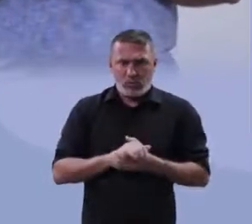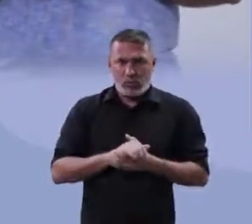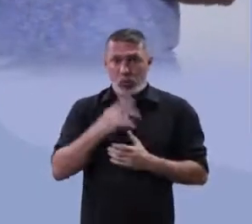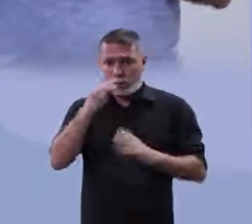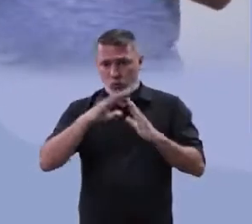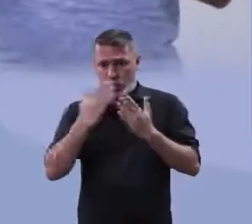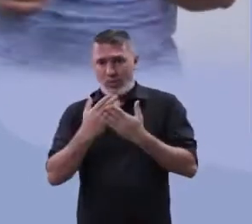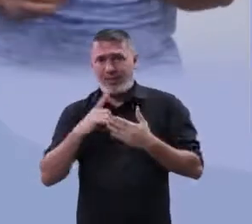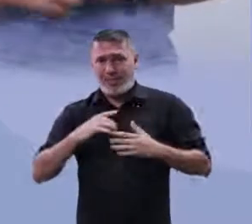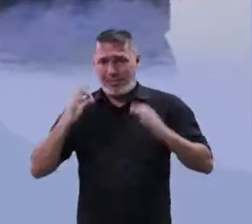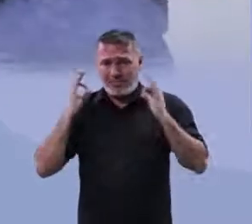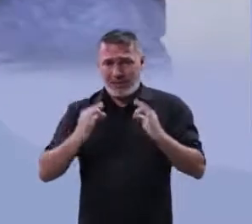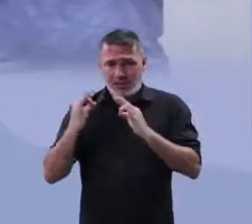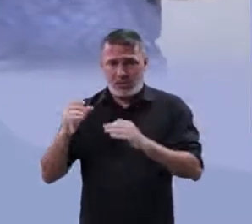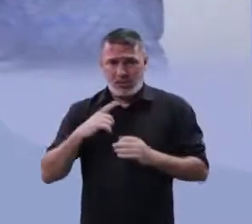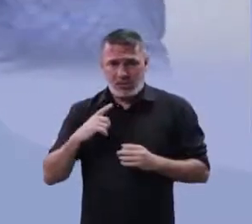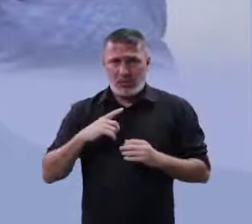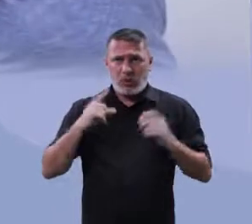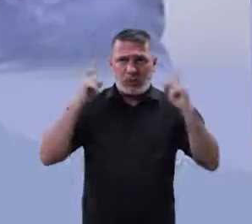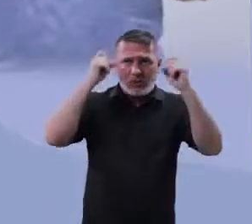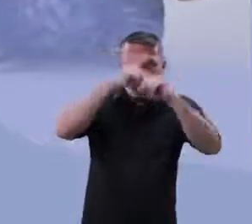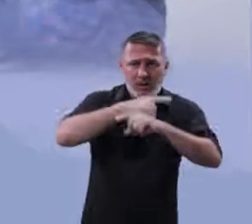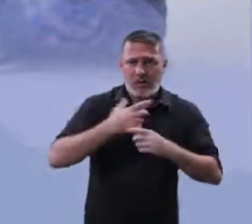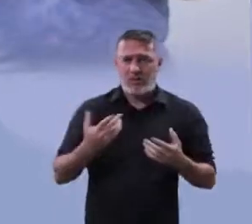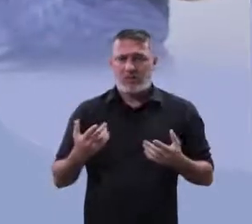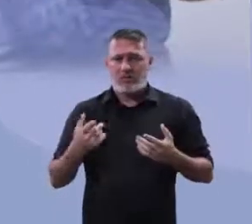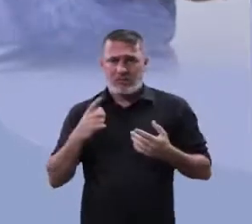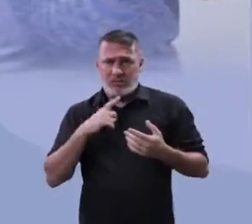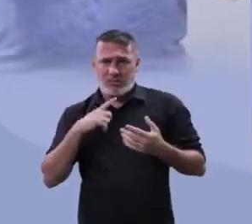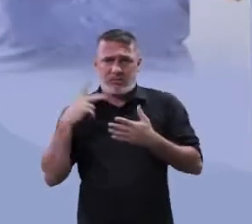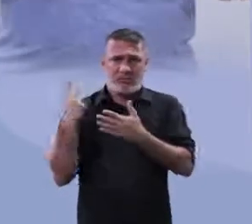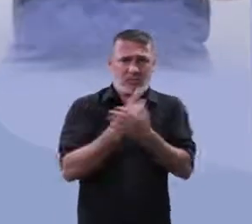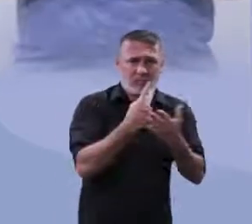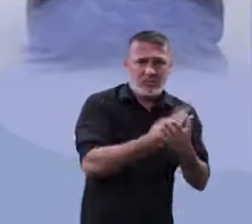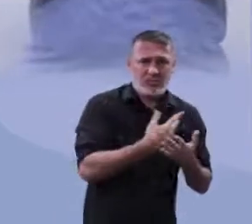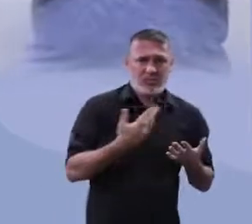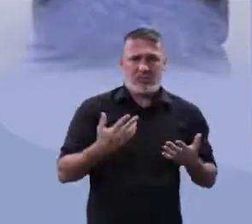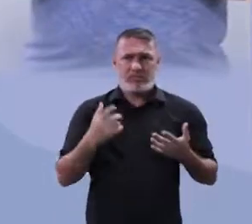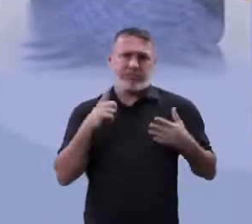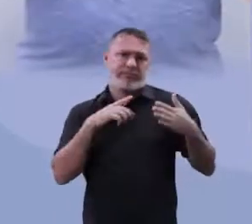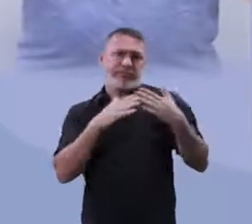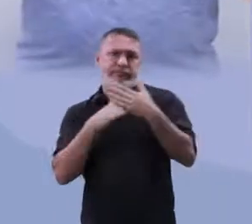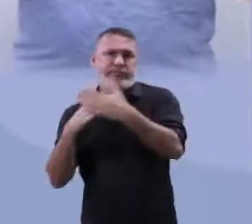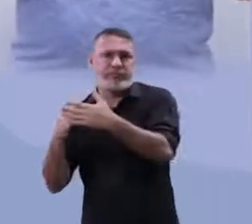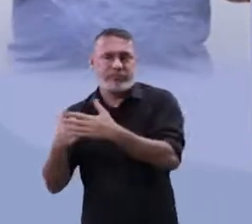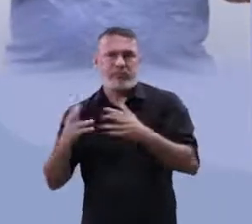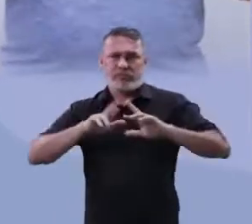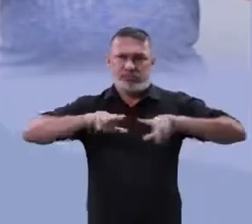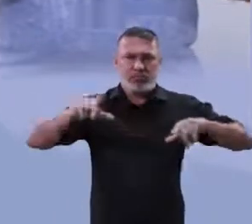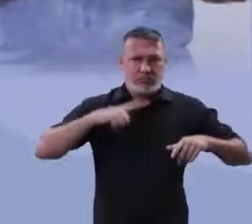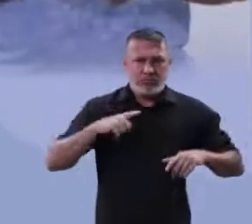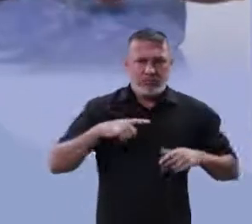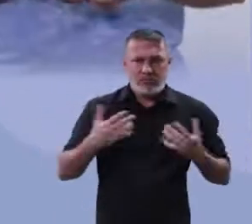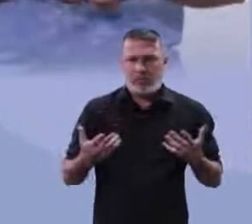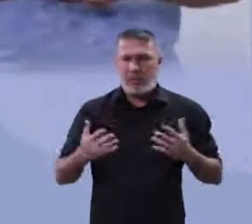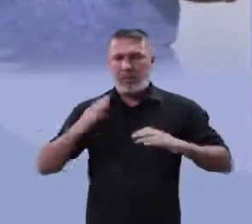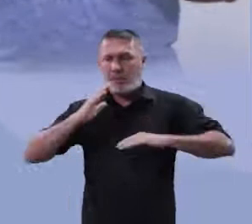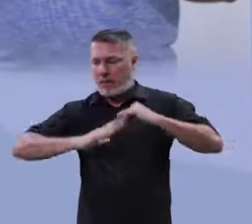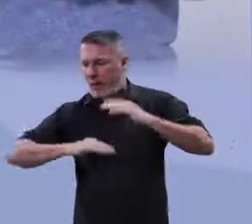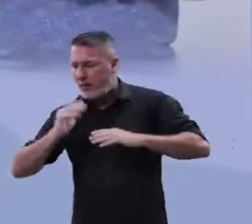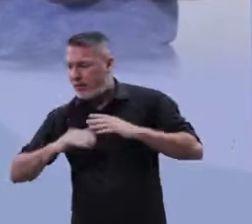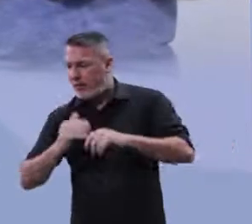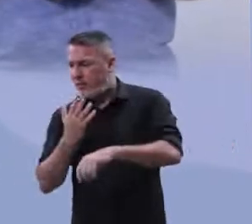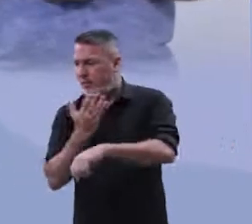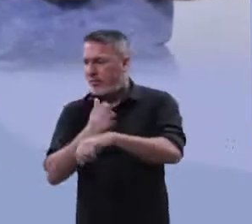inclusão? Todos têm acesso? Já viu alguma dificuldade de determinado aluno por infinitas questões a